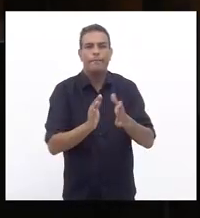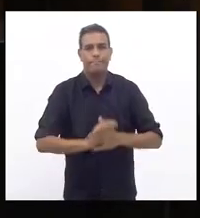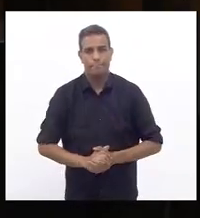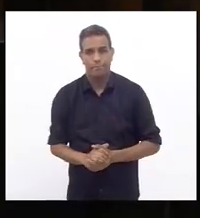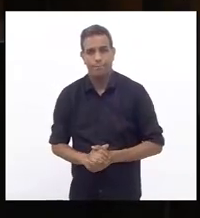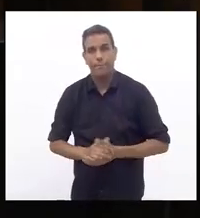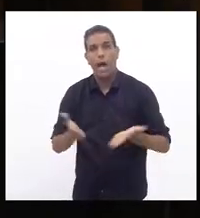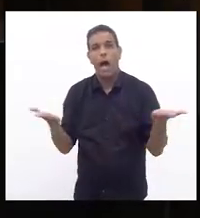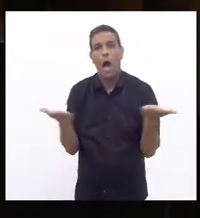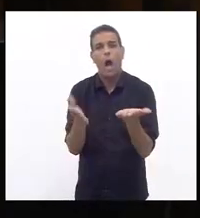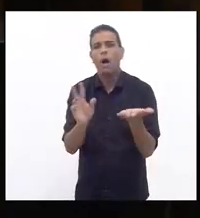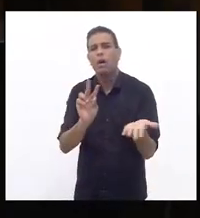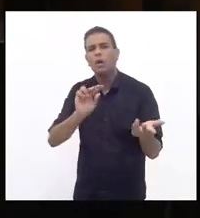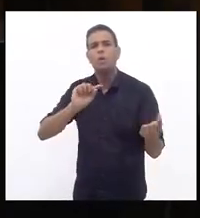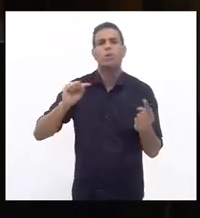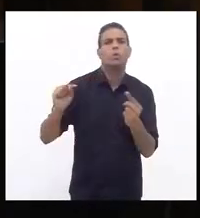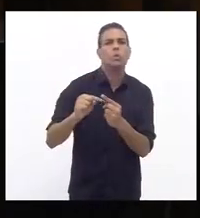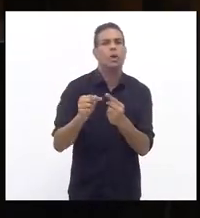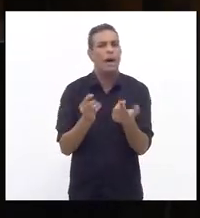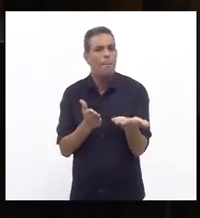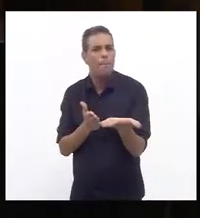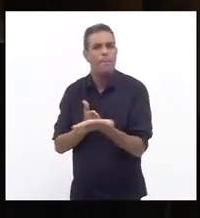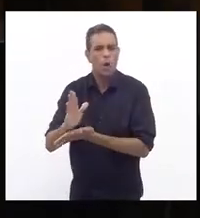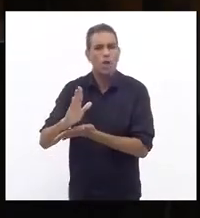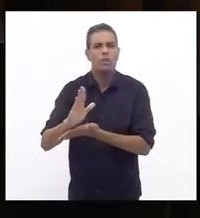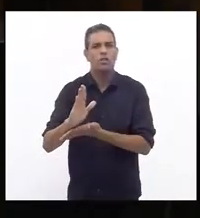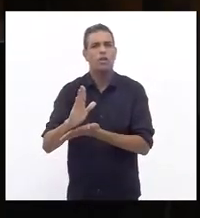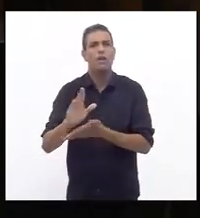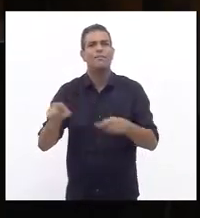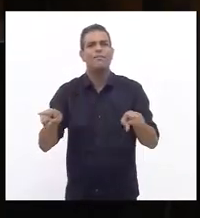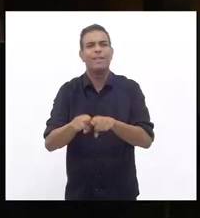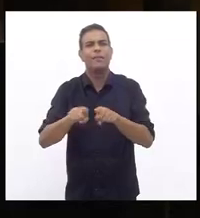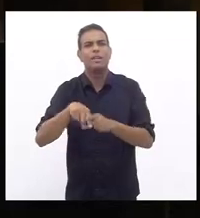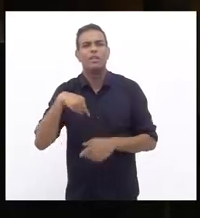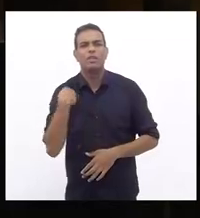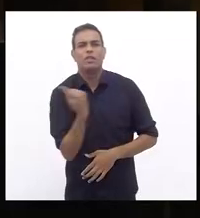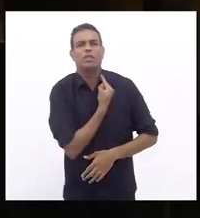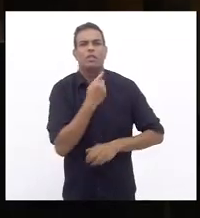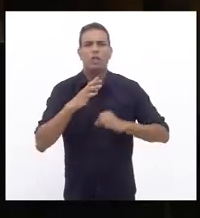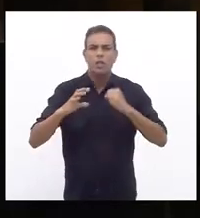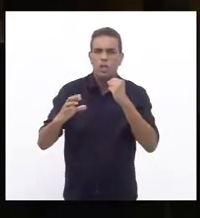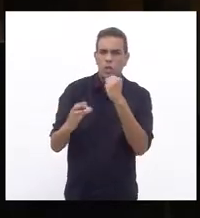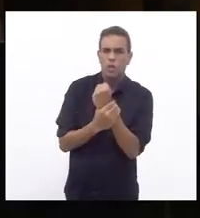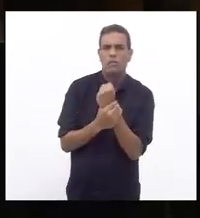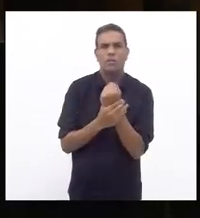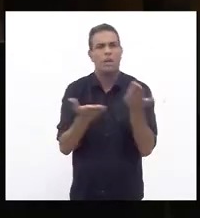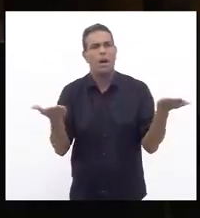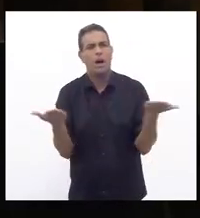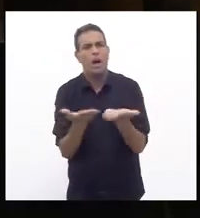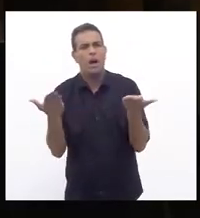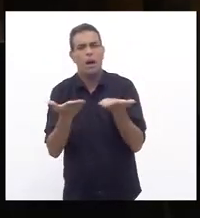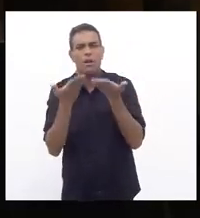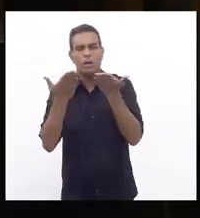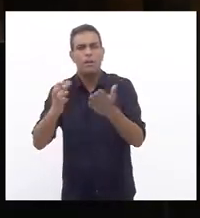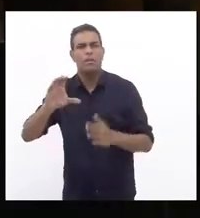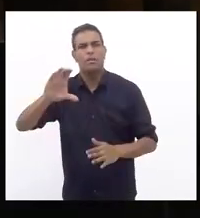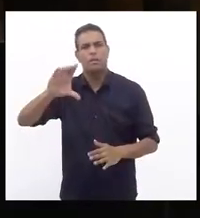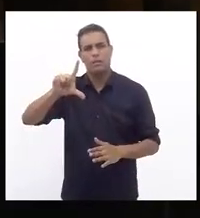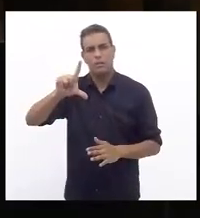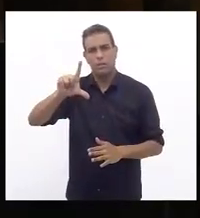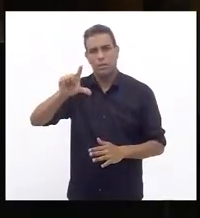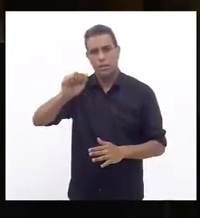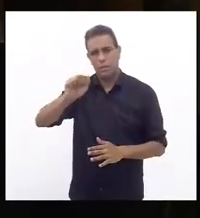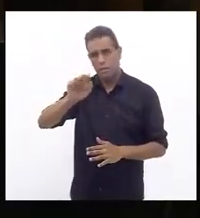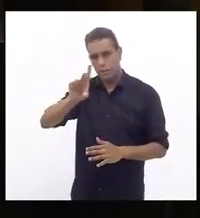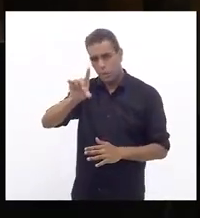nesse sentido, não só aprovar esse projeto, mas garantir que o governador do Estado, Cláudio Castro, que passou por